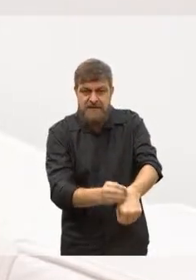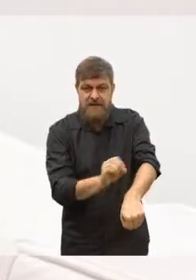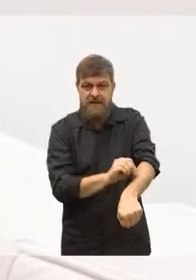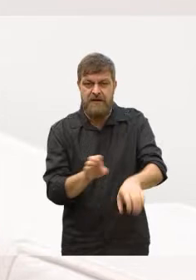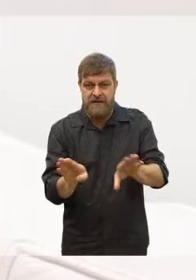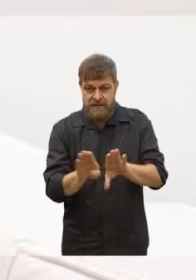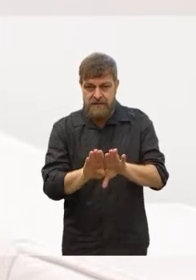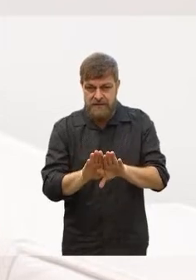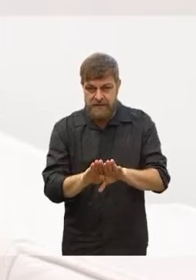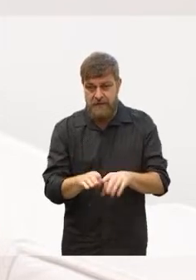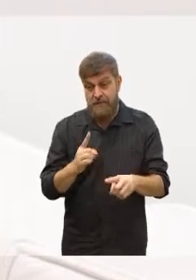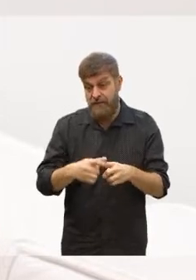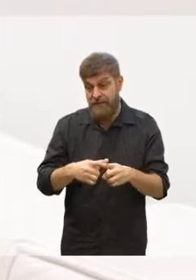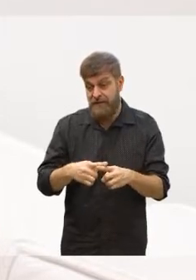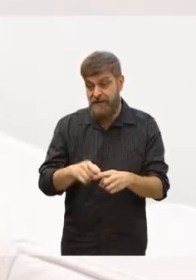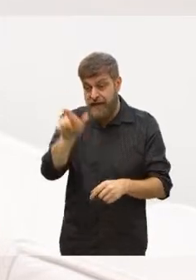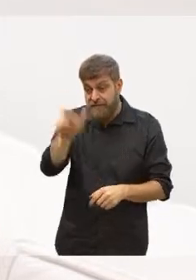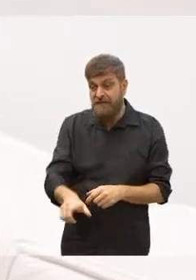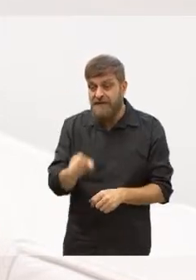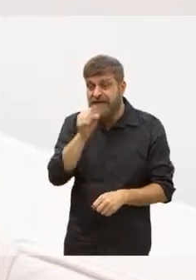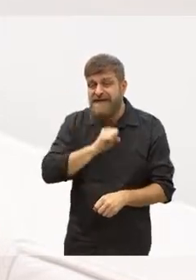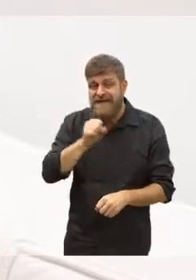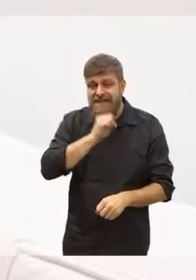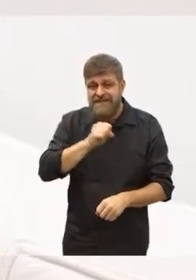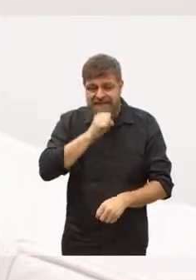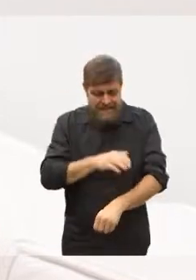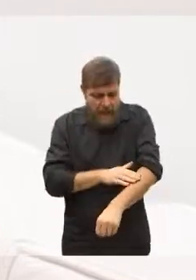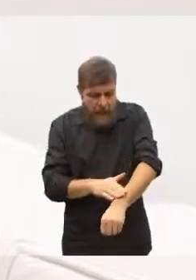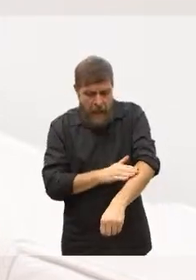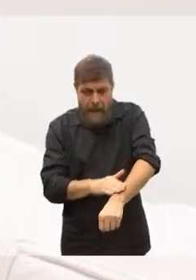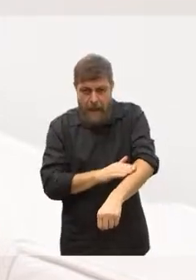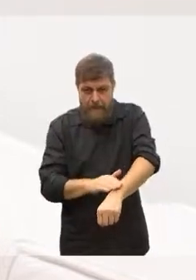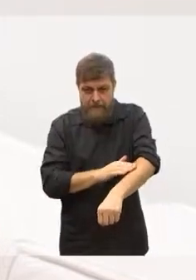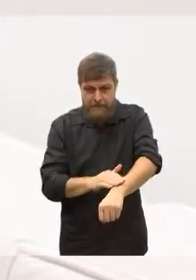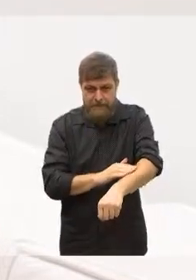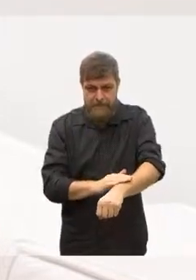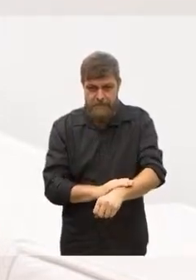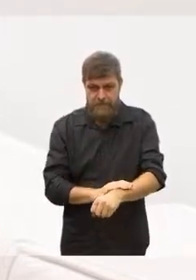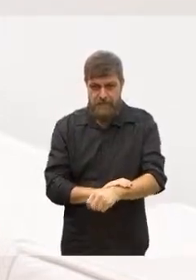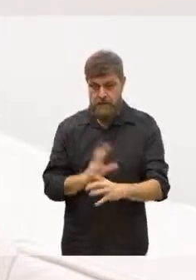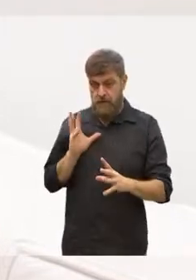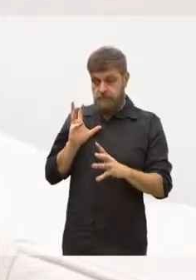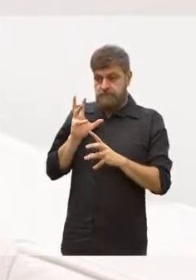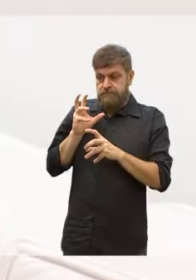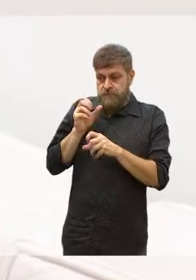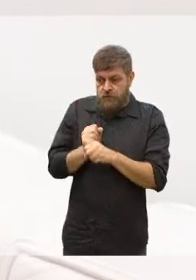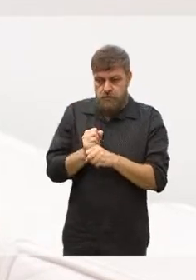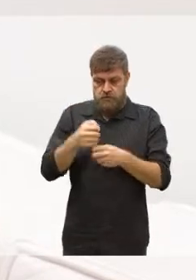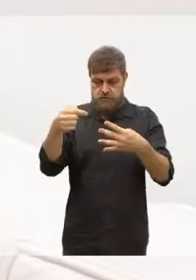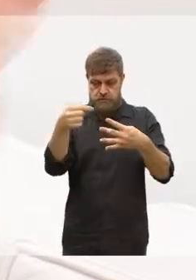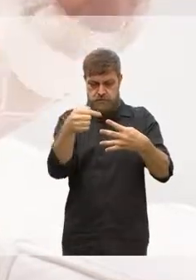causadas por um envelhecimento. E o que esse espossoma, que é um conjunto de